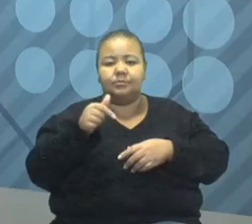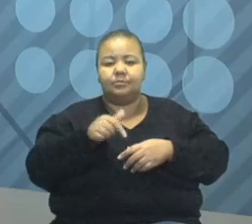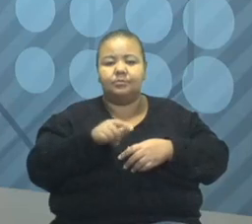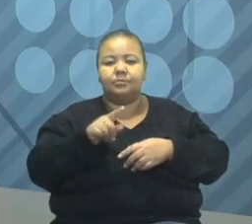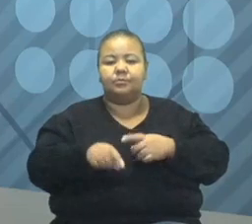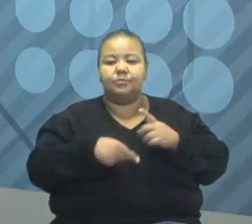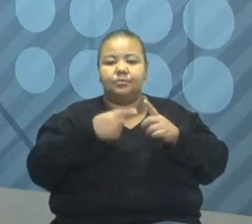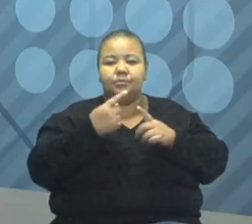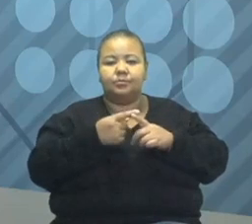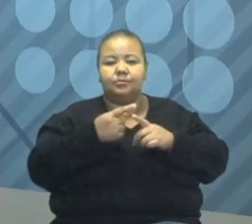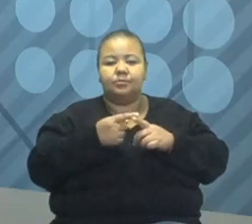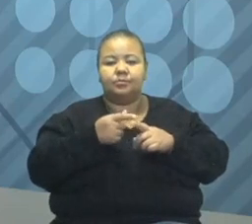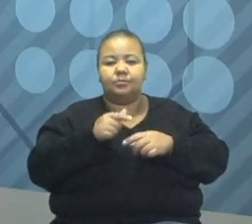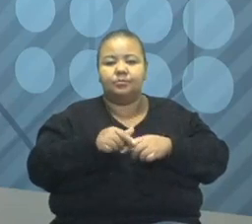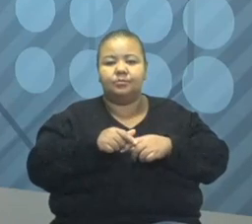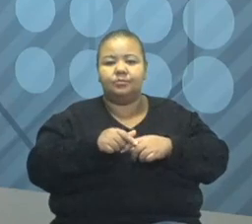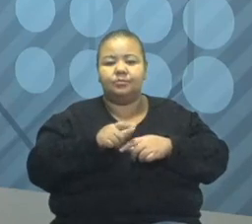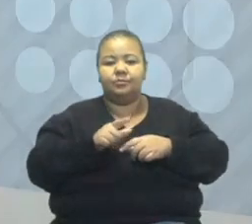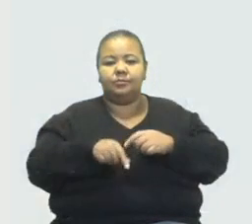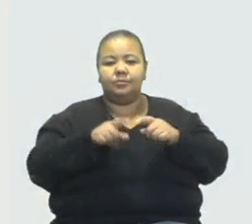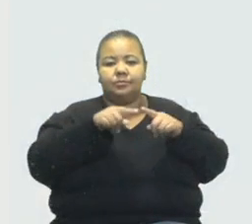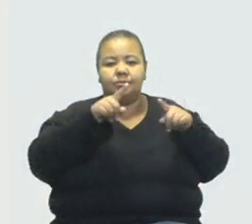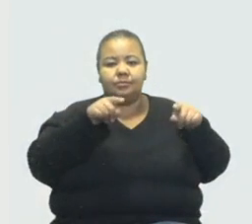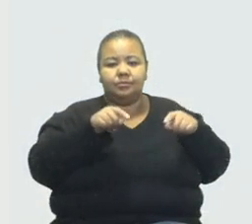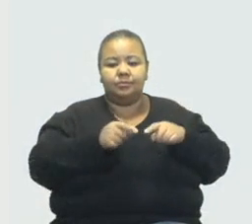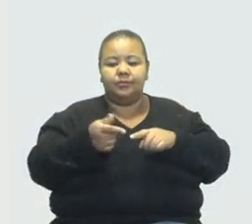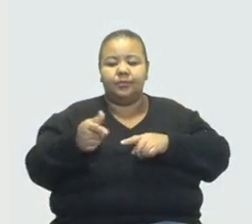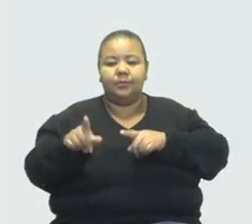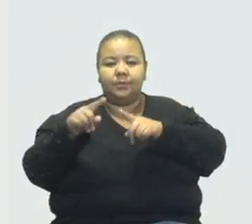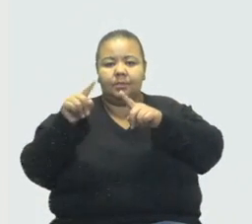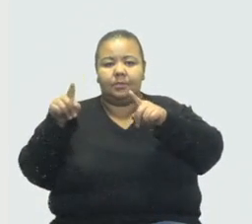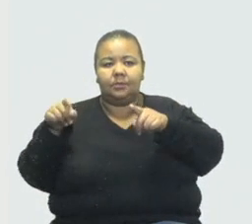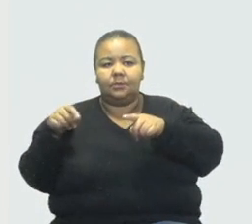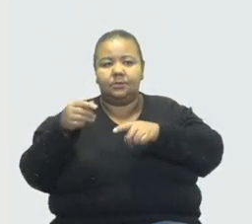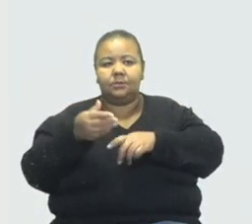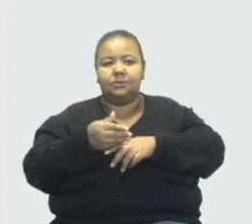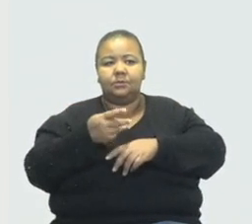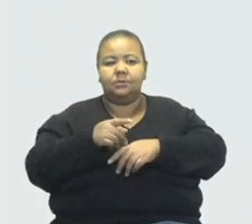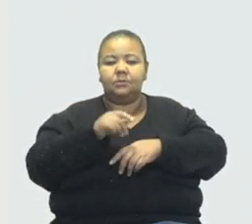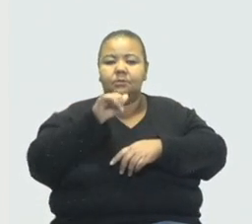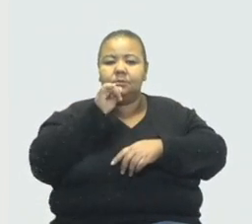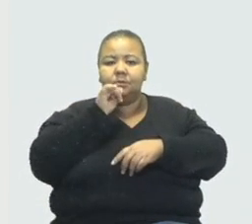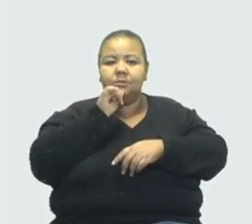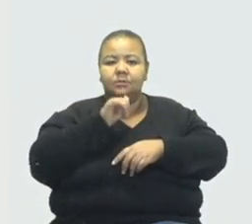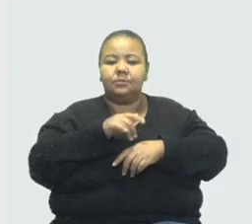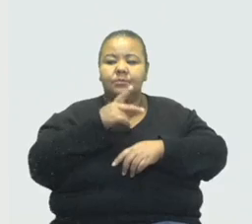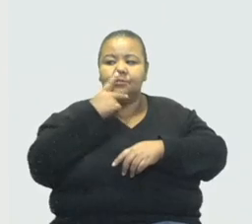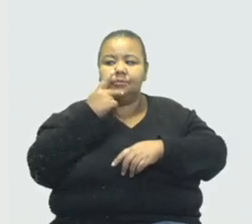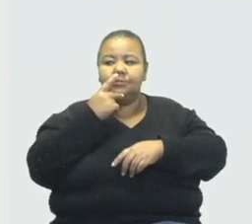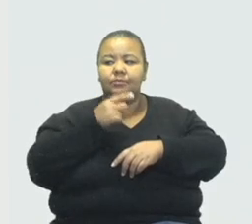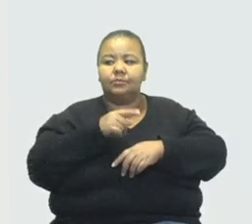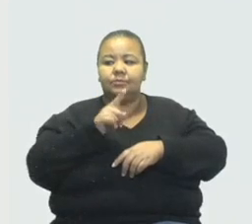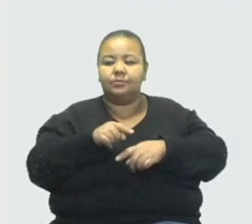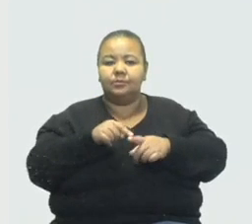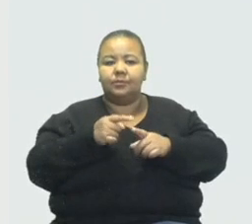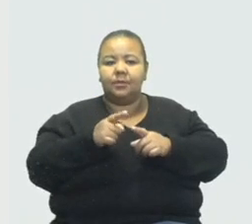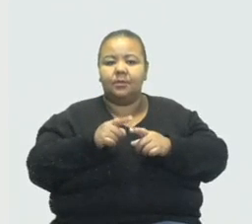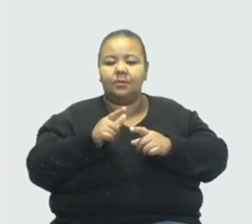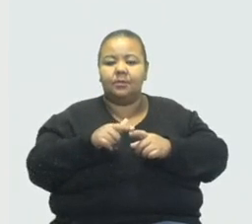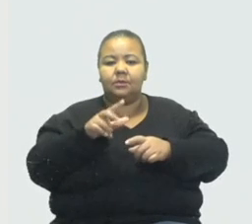de multiplicação de matrizes. Eu já estou adiantando, né? Primeiro a gente vai ver a